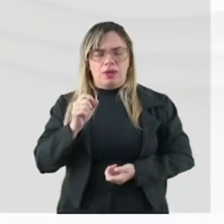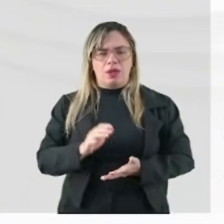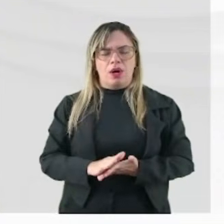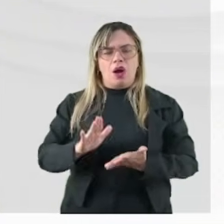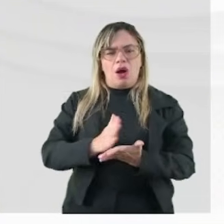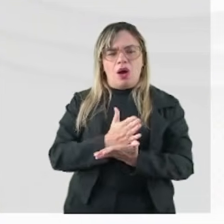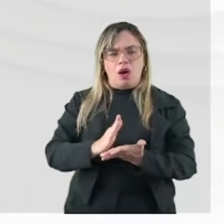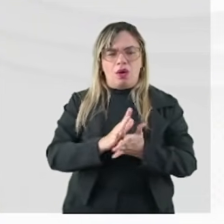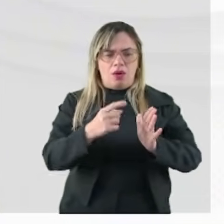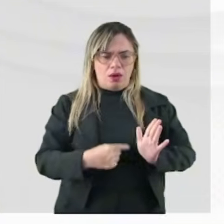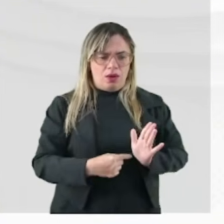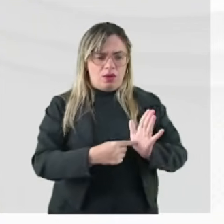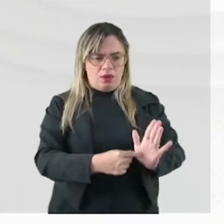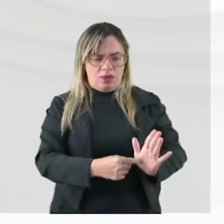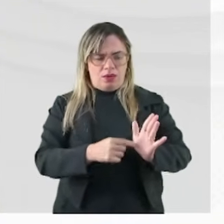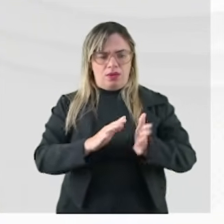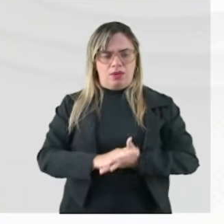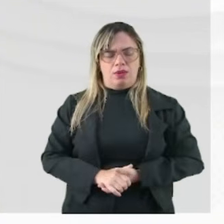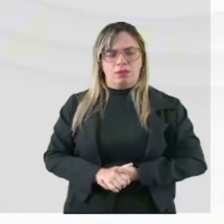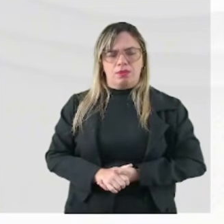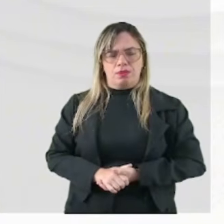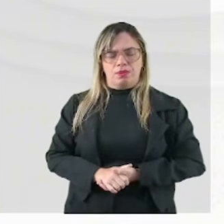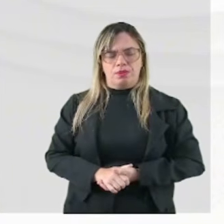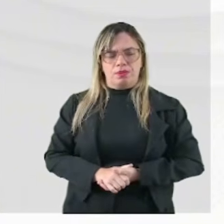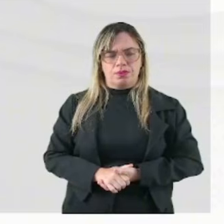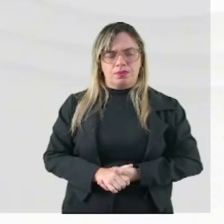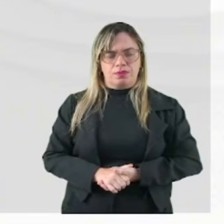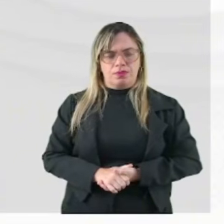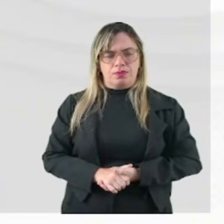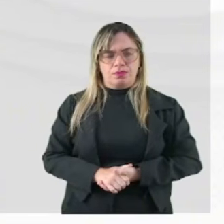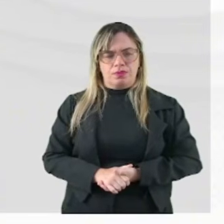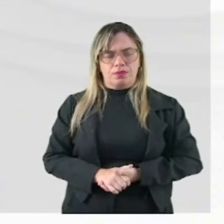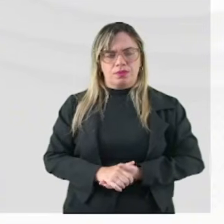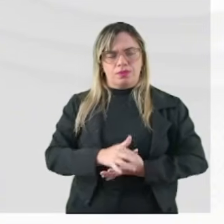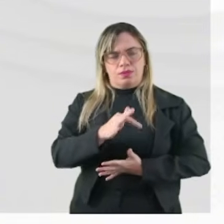alguns. Ó, sugerir aqui alguns para vocês, ó. Ferro,